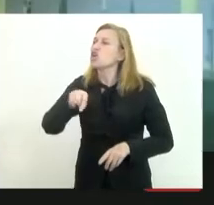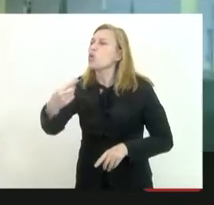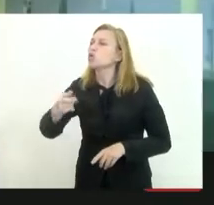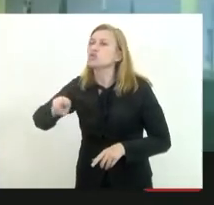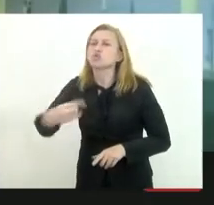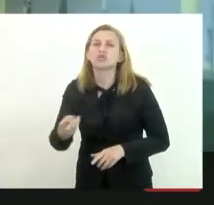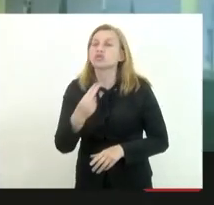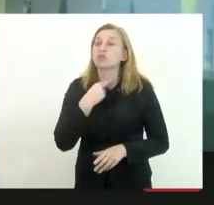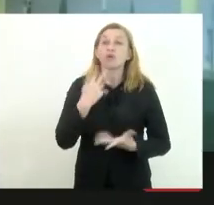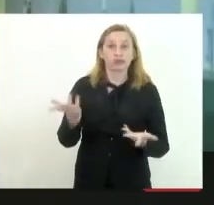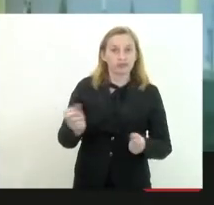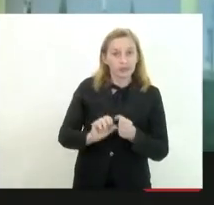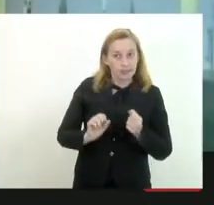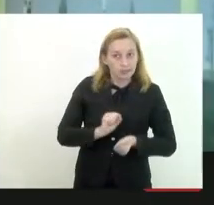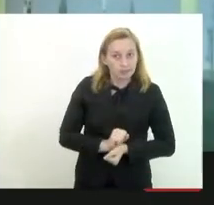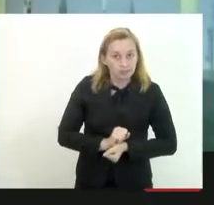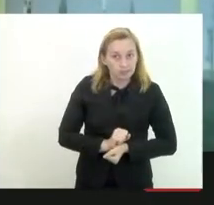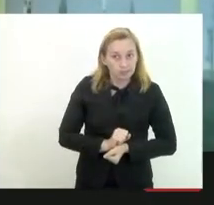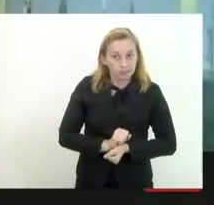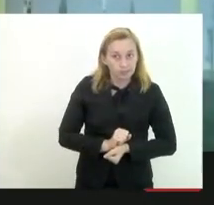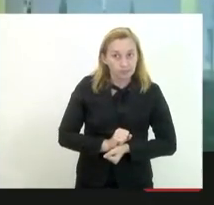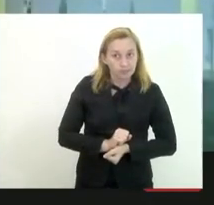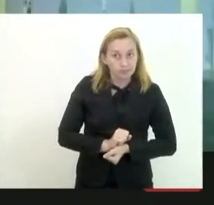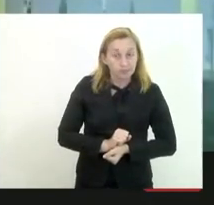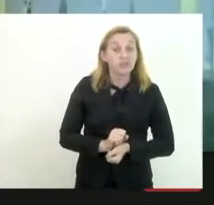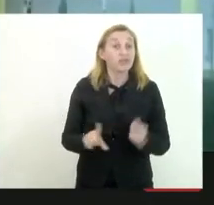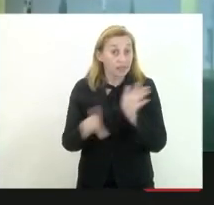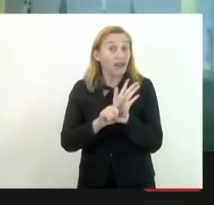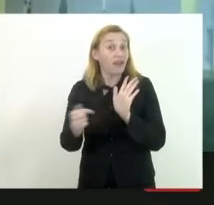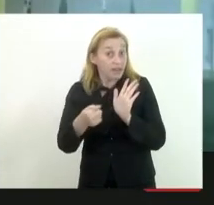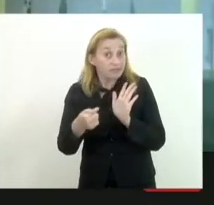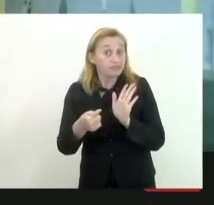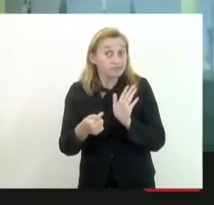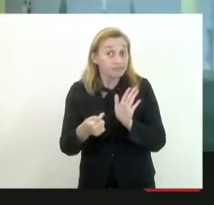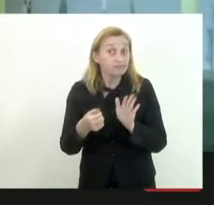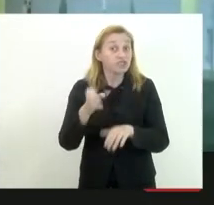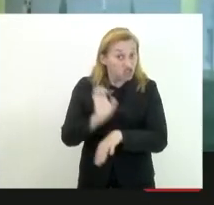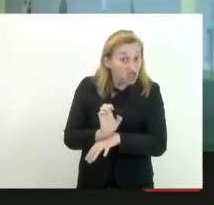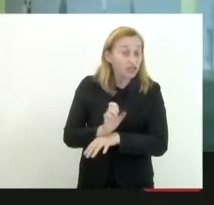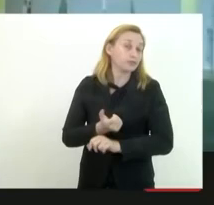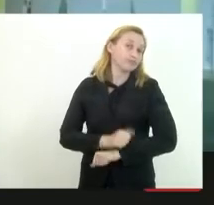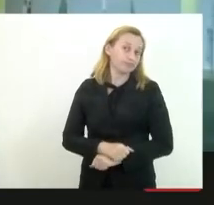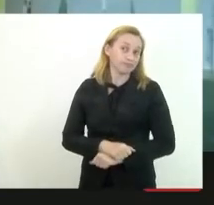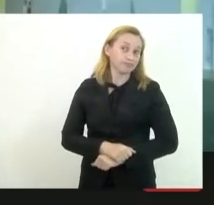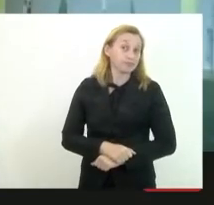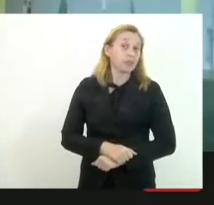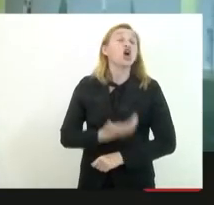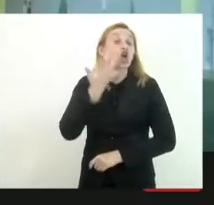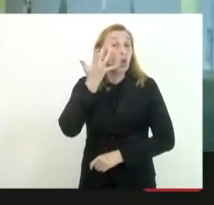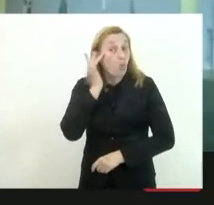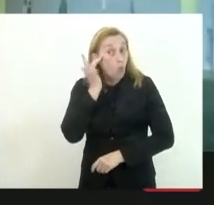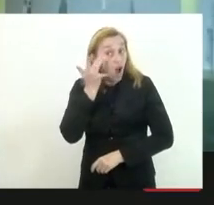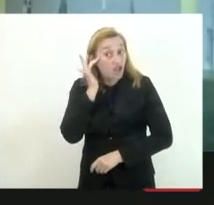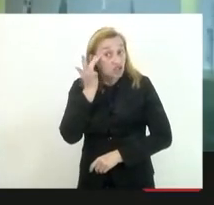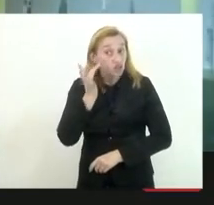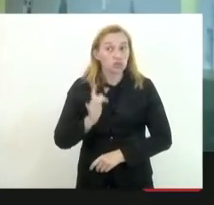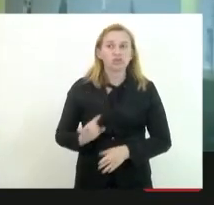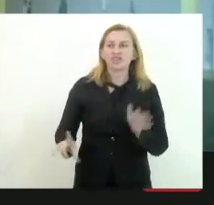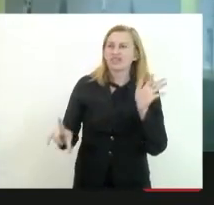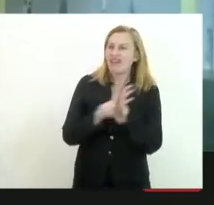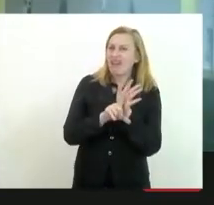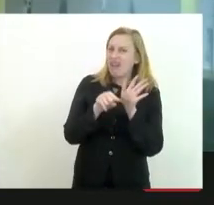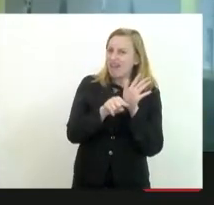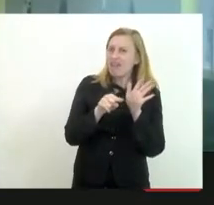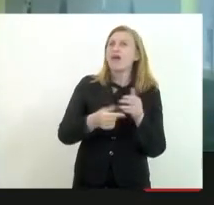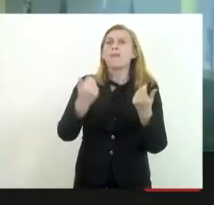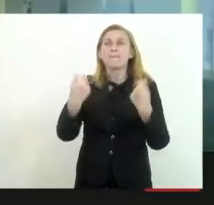não podem fazer? E a lei. E é o Estado. Eu acho que essas leis elas